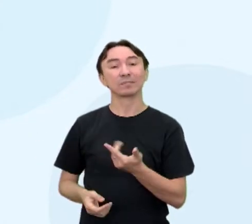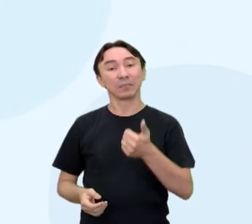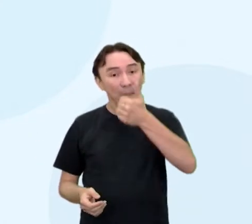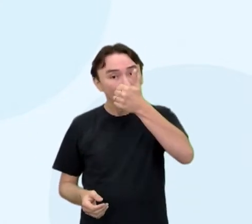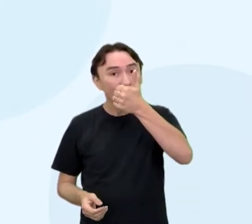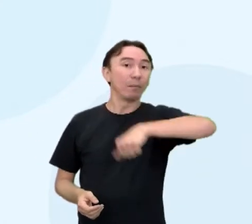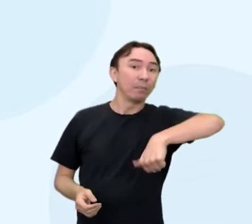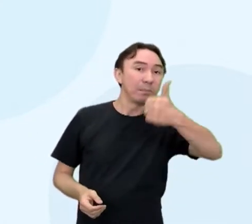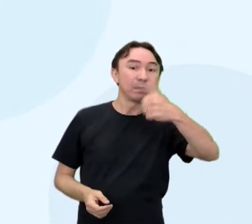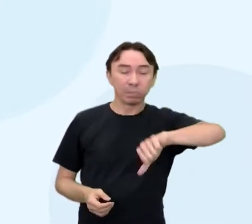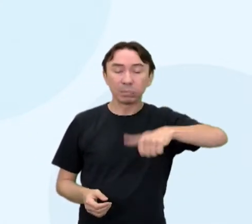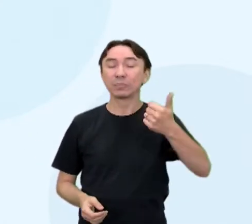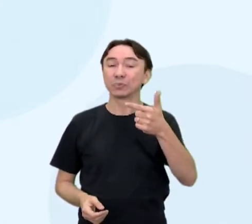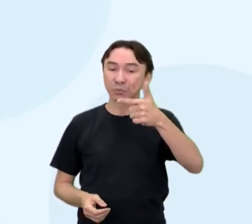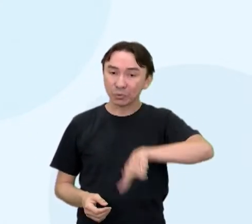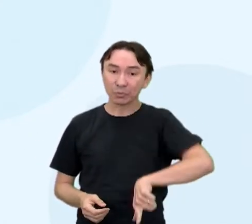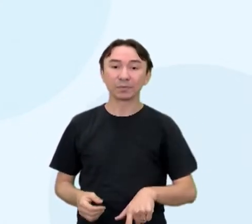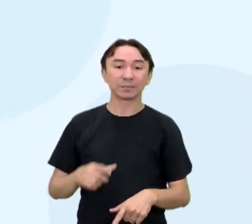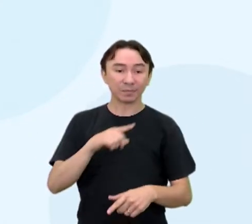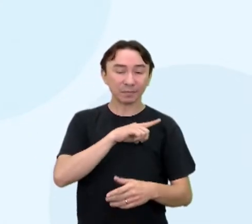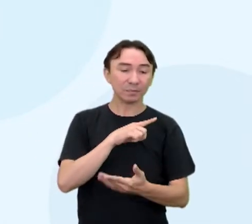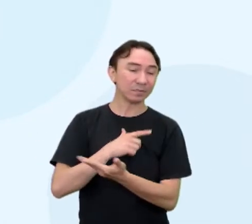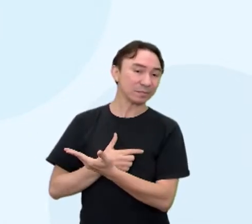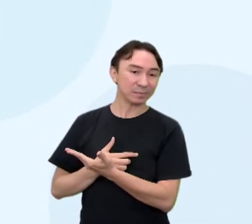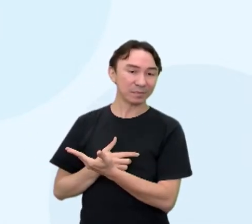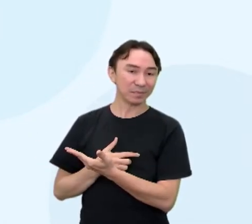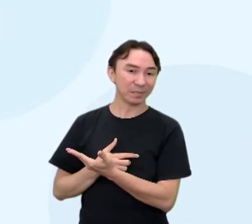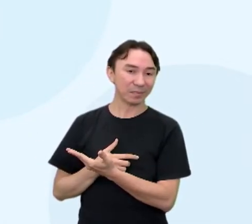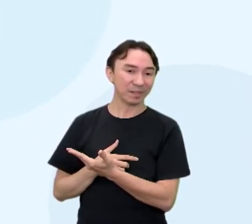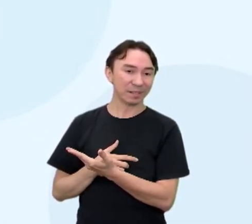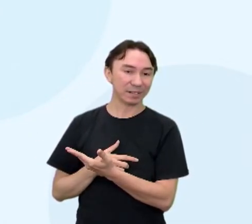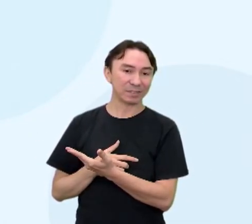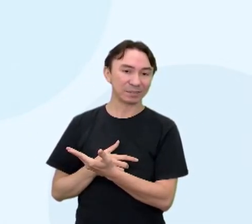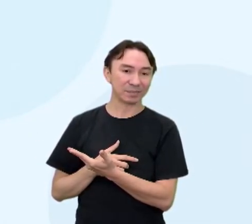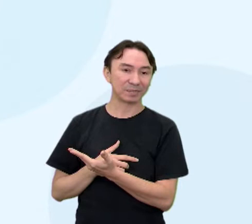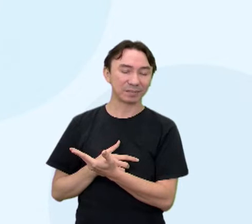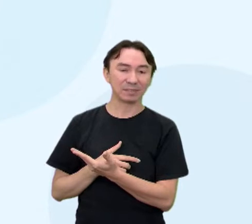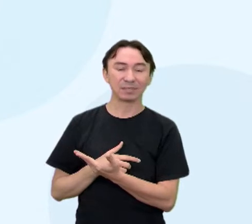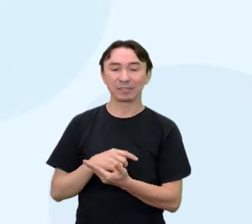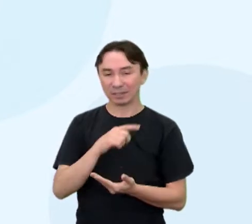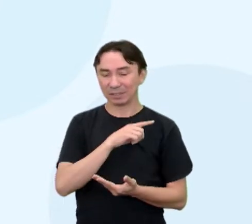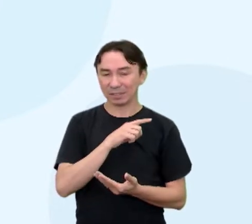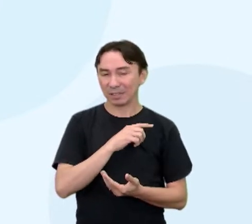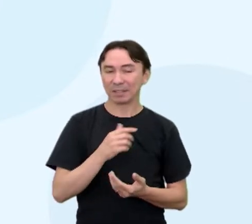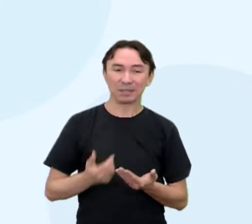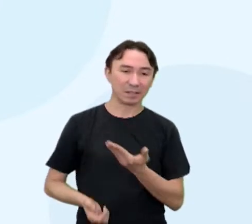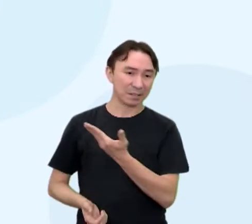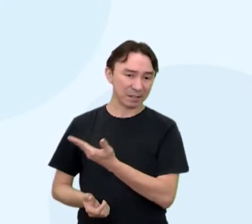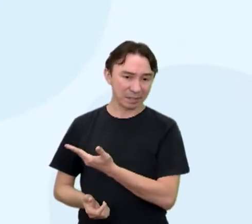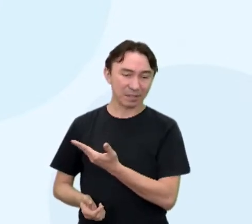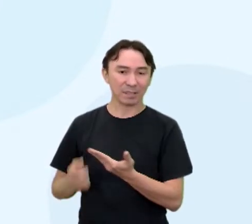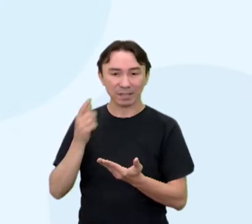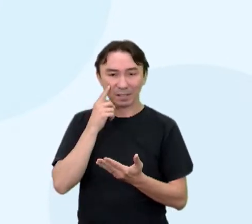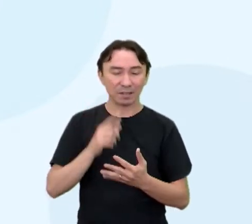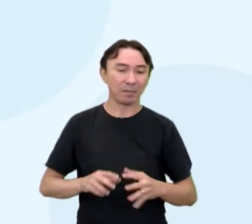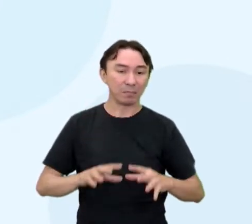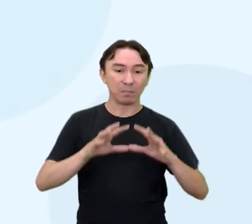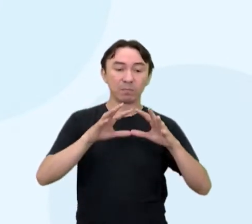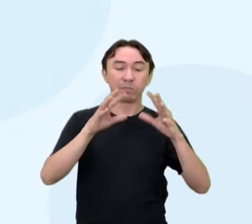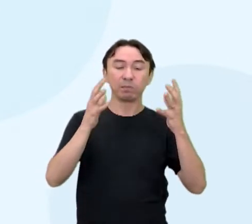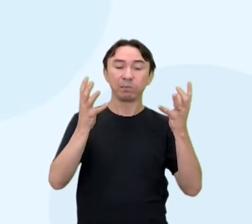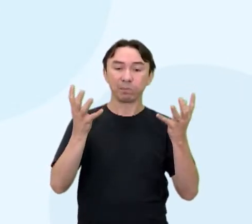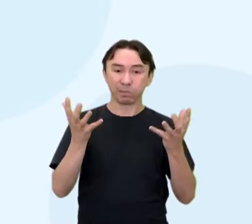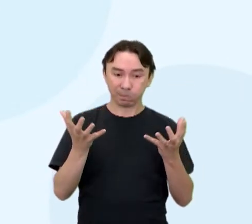Lembrando que ela também é chamada de células de convecção, né? Aí vocês estão vendo lá, nós temos aí a litosfera, né? Que é a parte